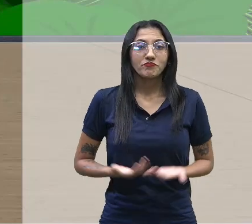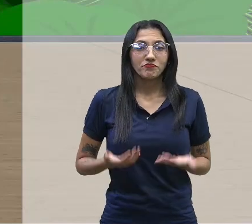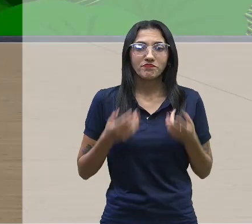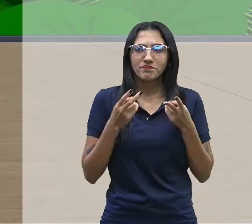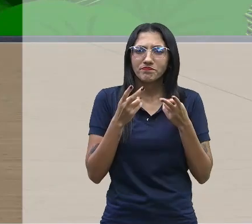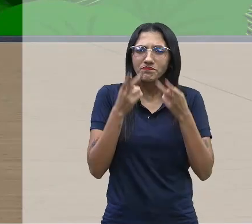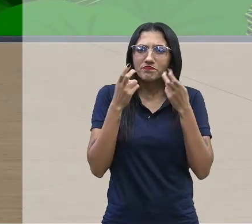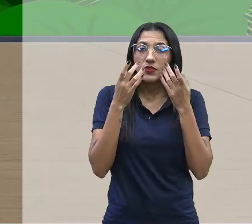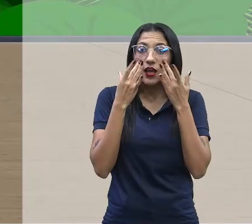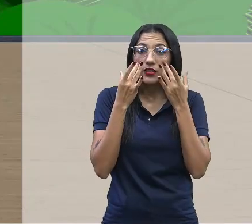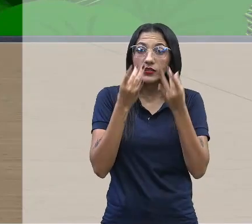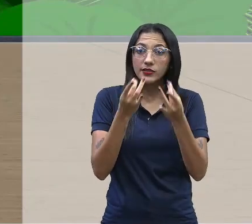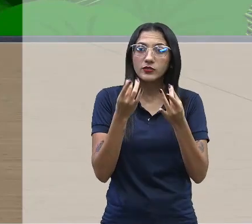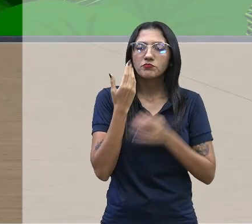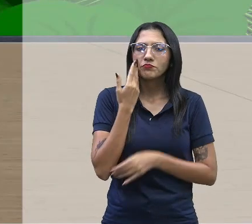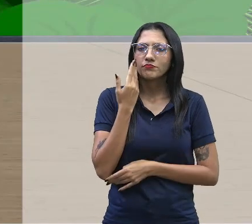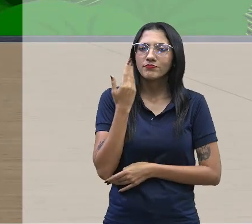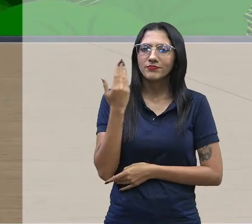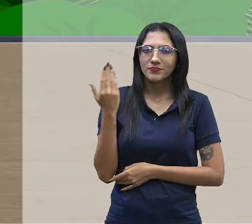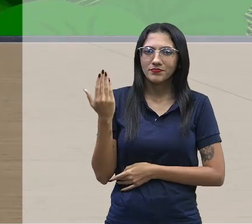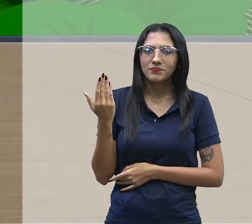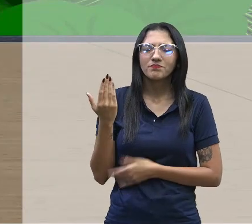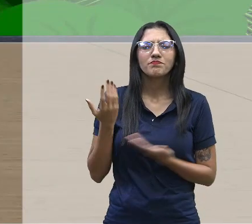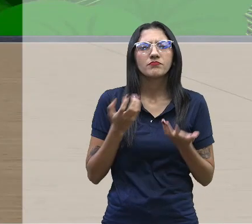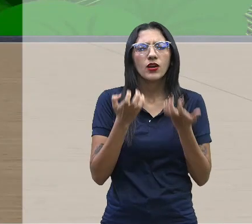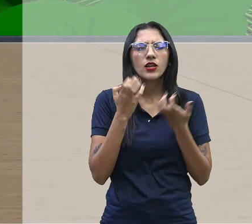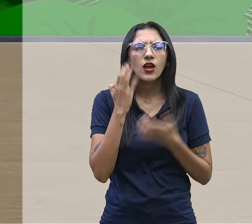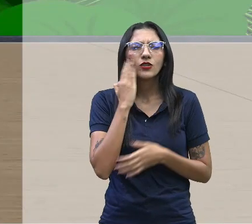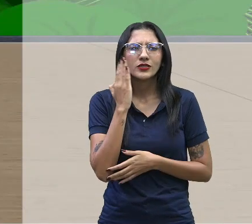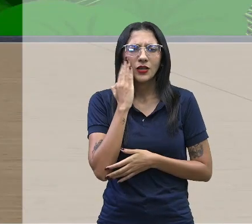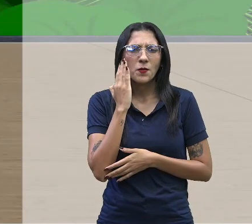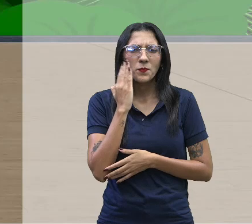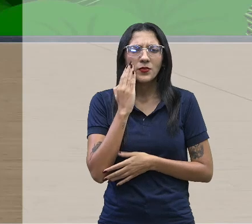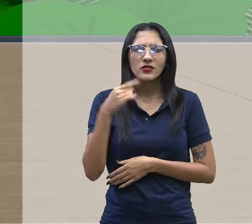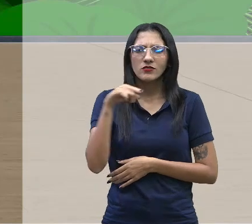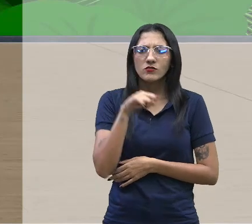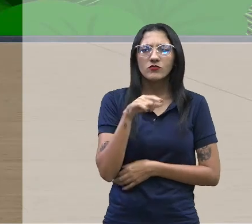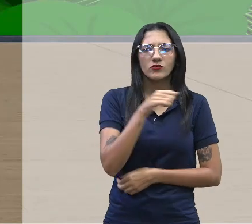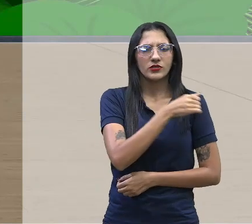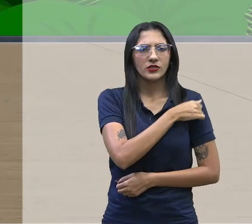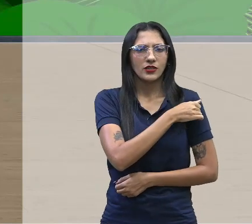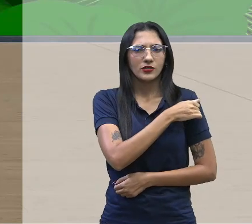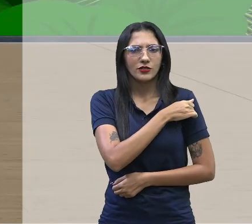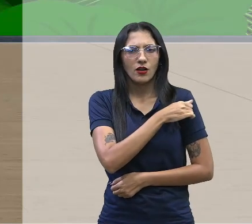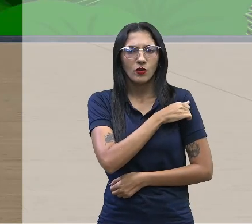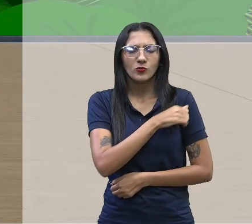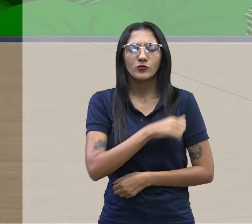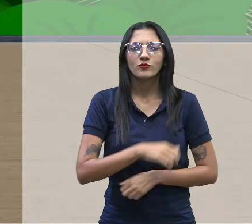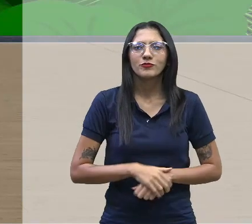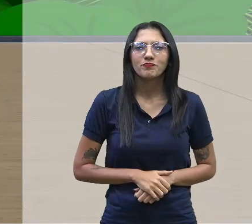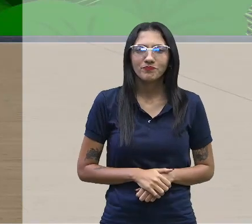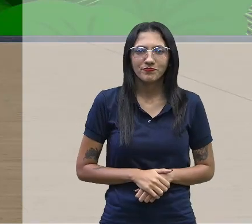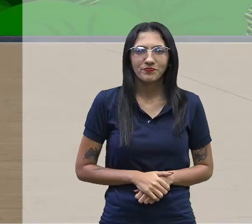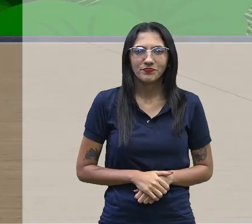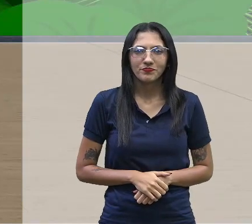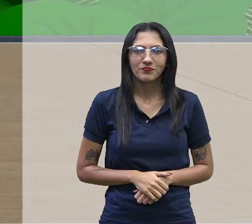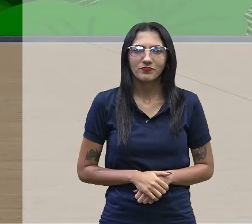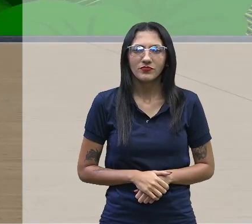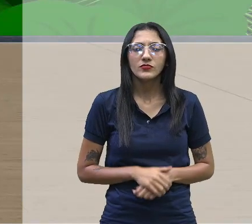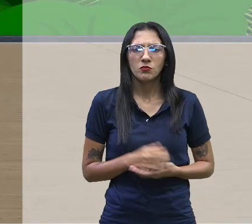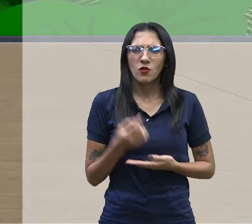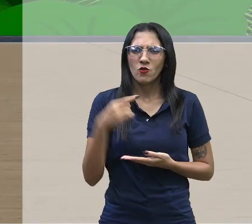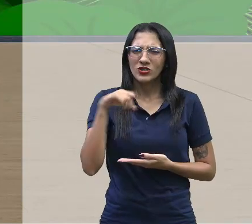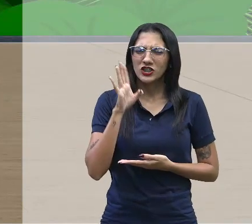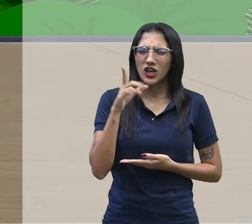a pergunta. Eu gostaria de saber dos nossos alunos da EJA, vocês já